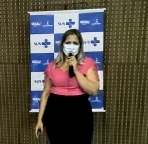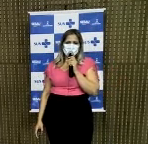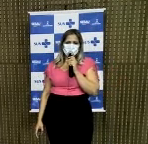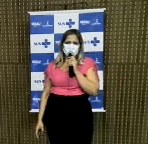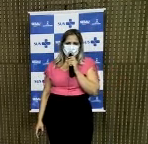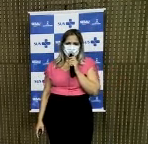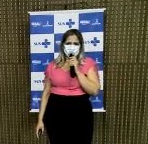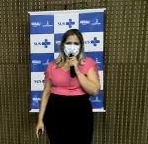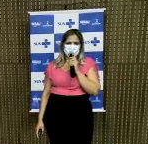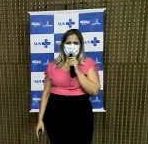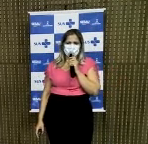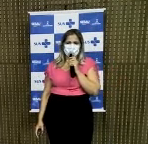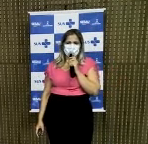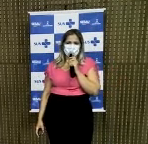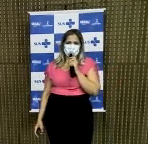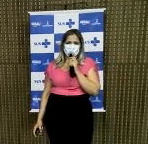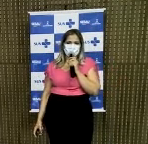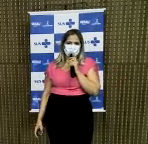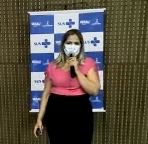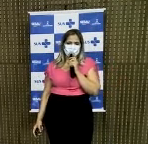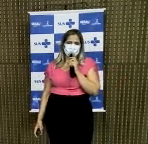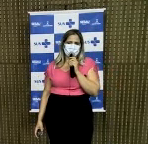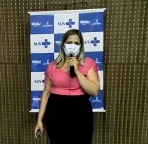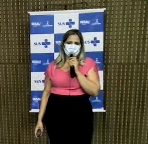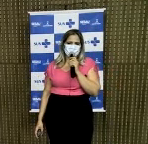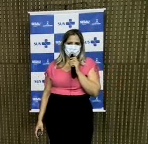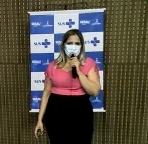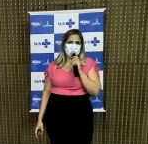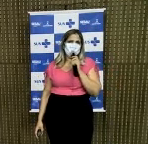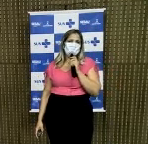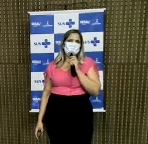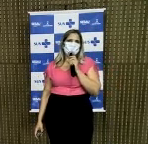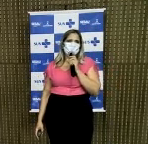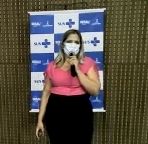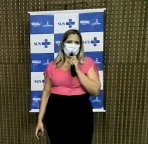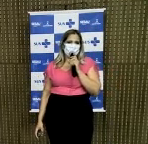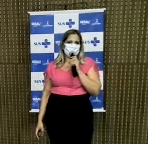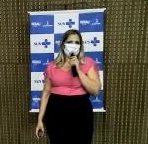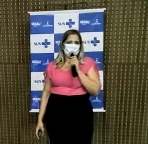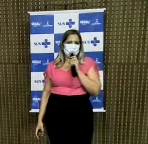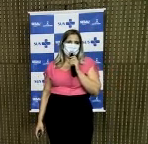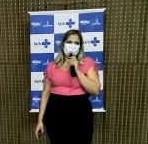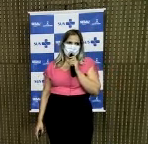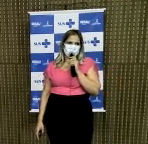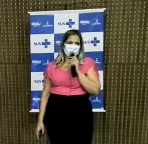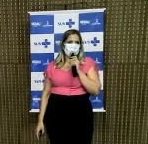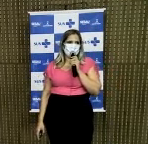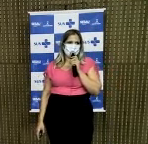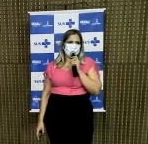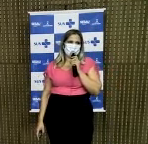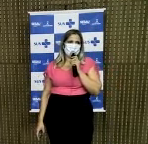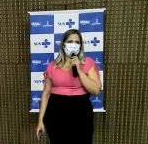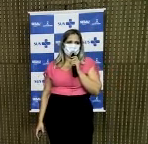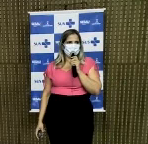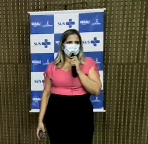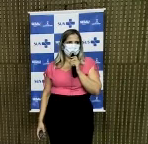as visitas domiciliares dos ACS, encaminhamento pós-reabilitação pós-Covid, tanto para acompanhamento do NASF como